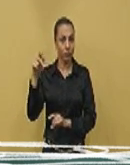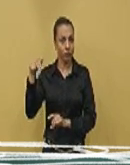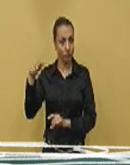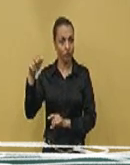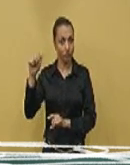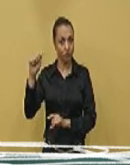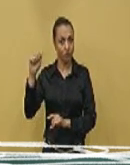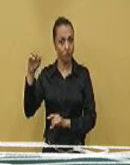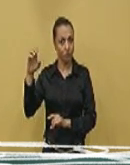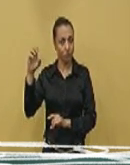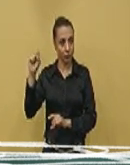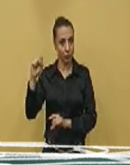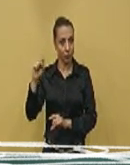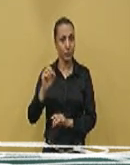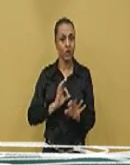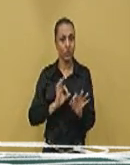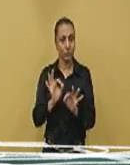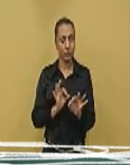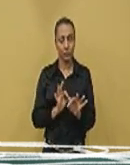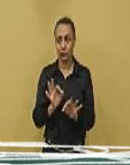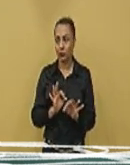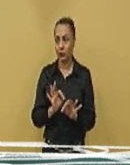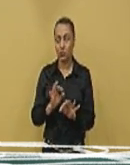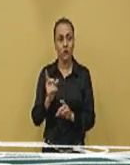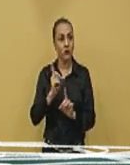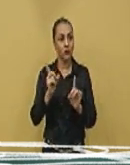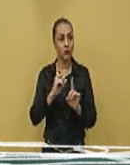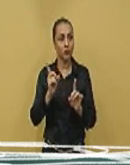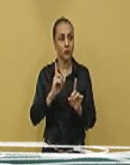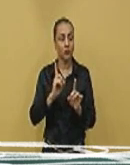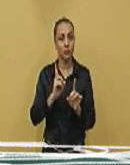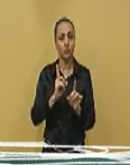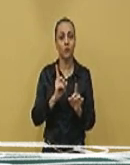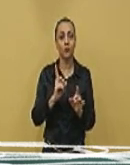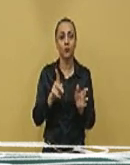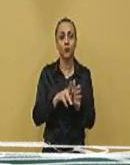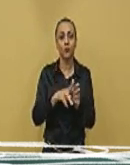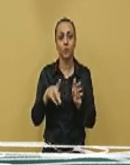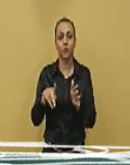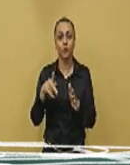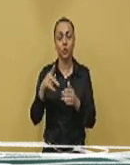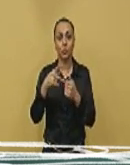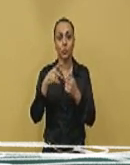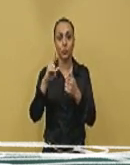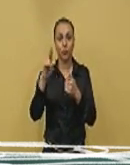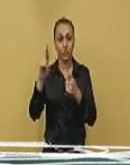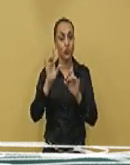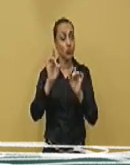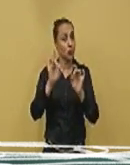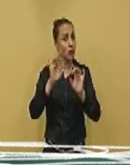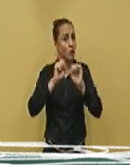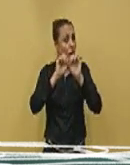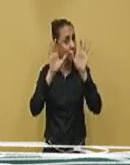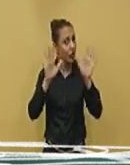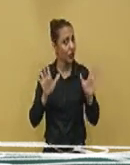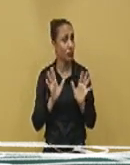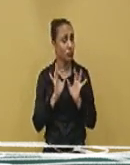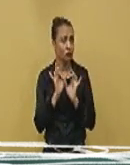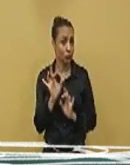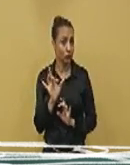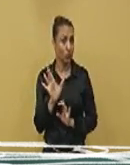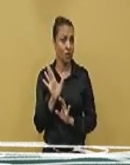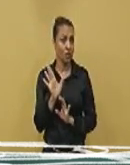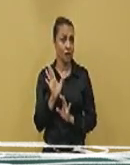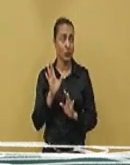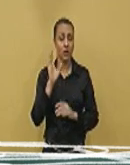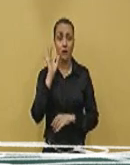moradia foi feita com o dinheiro do PNAES. Não pode ser feito para a pós-graduação. Só queria deixar isso bem claro. A PROAE,